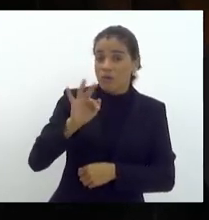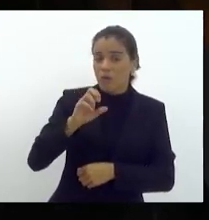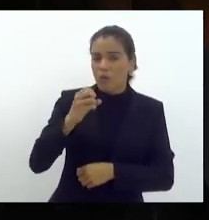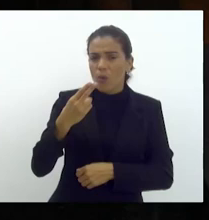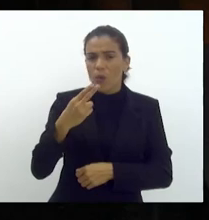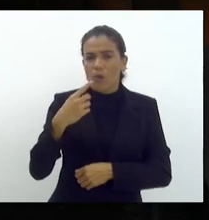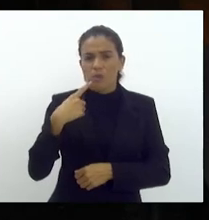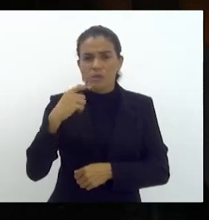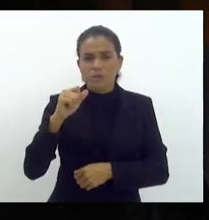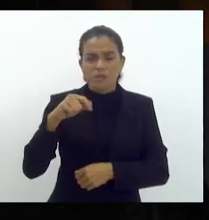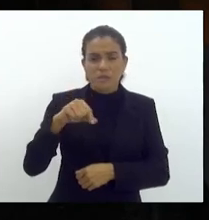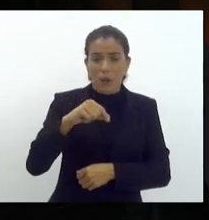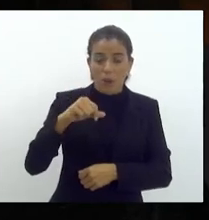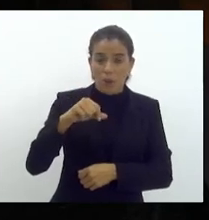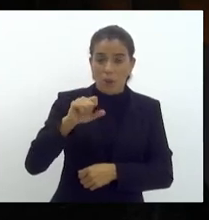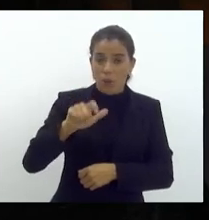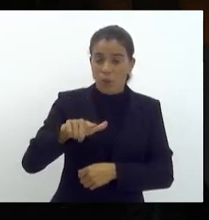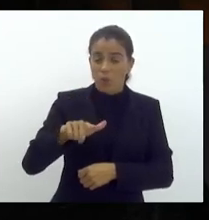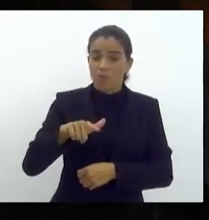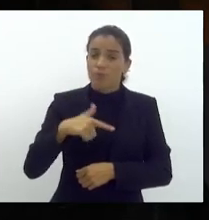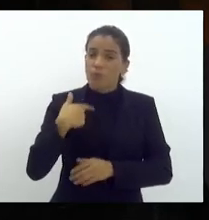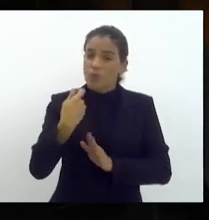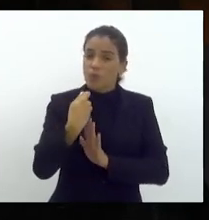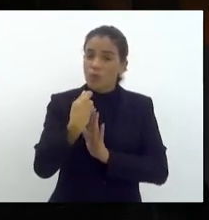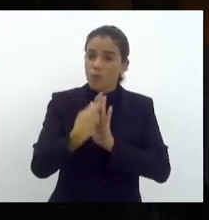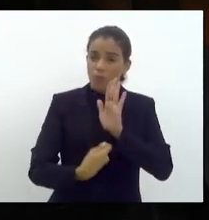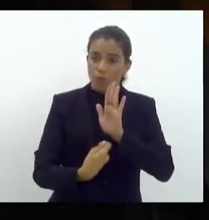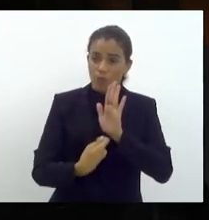e lá no texto